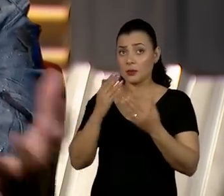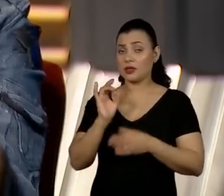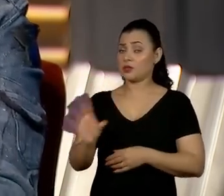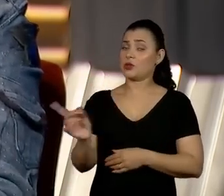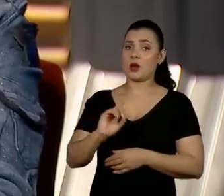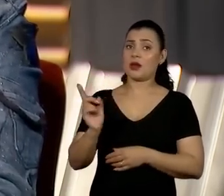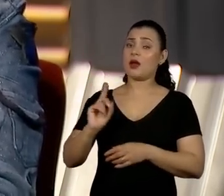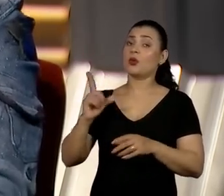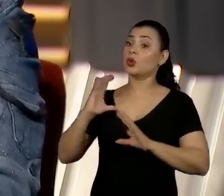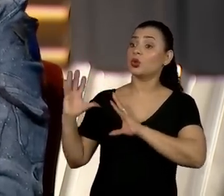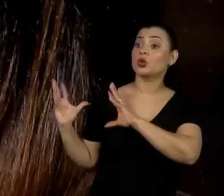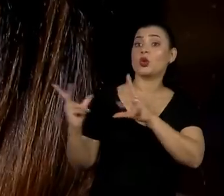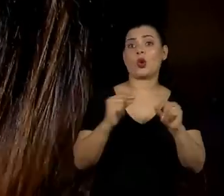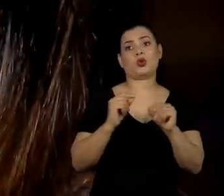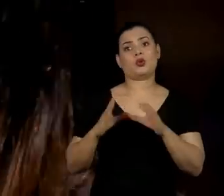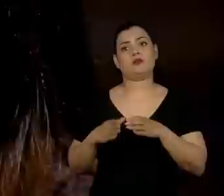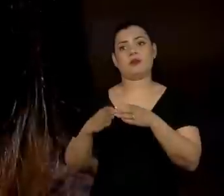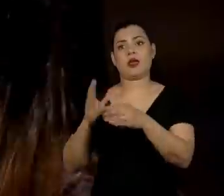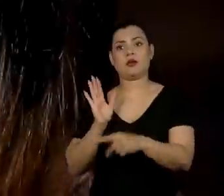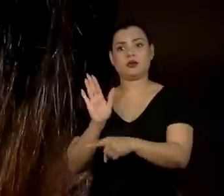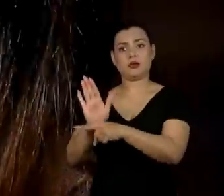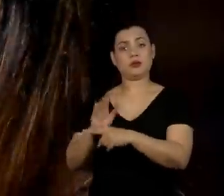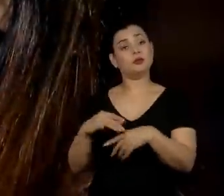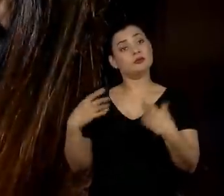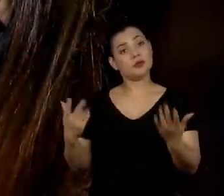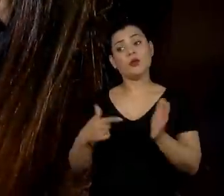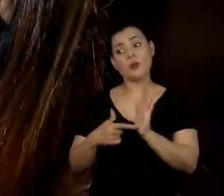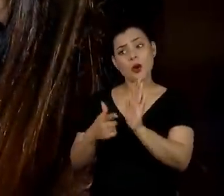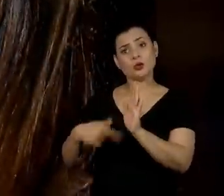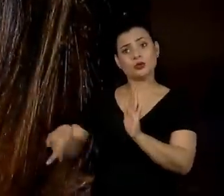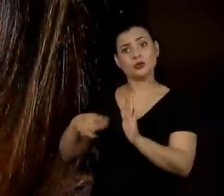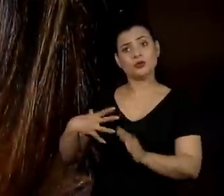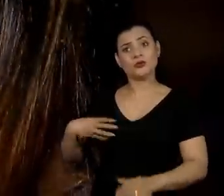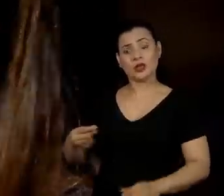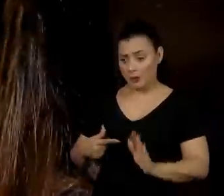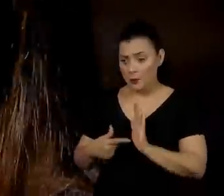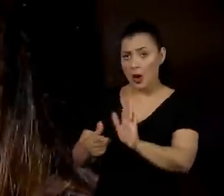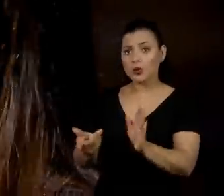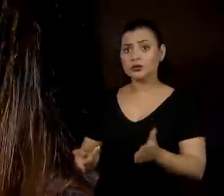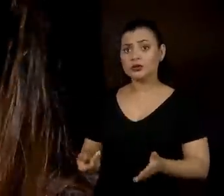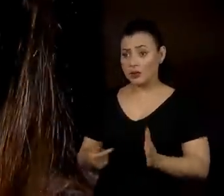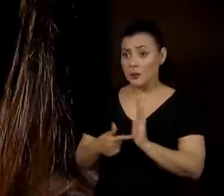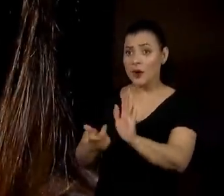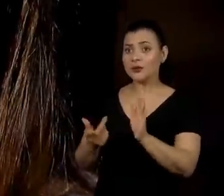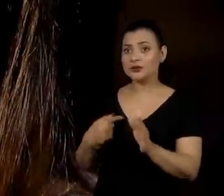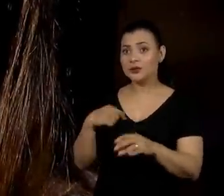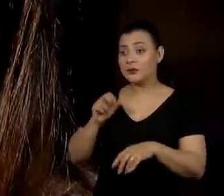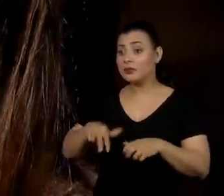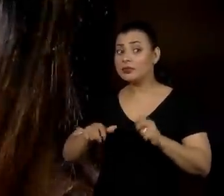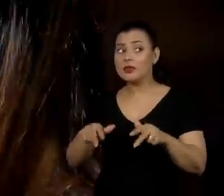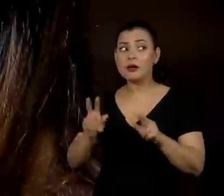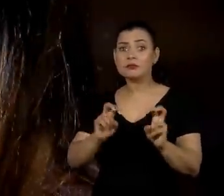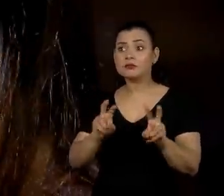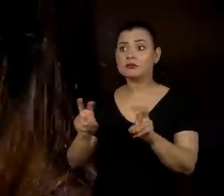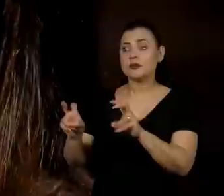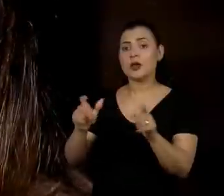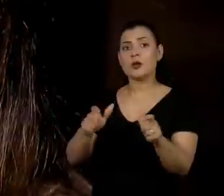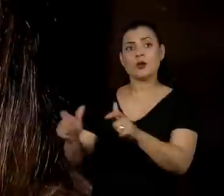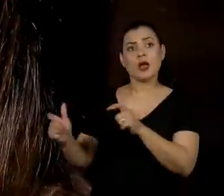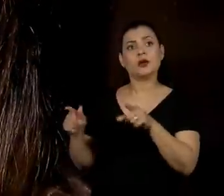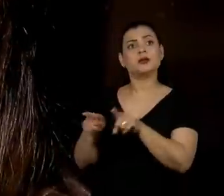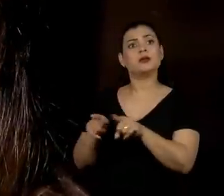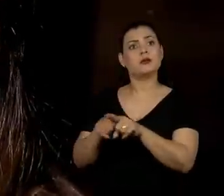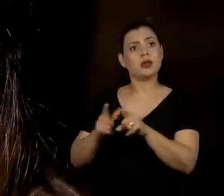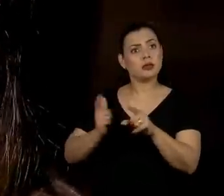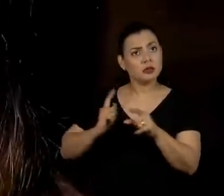mas eu acho que tem que ser um todo e aí eu mostro para eles né andar mesmo nos lugares a